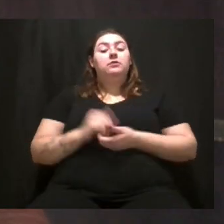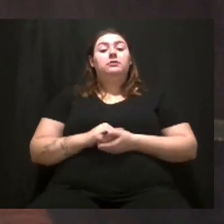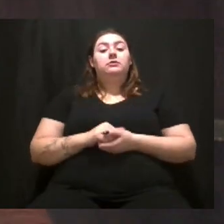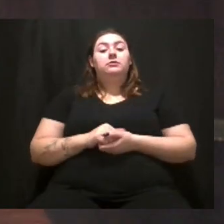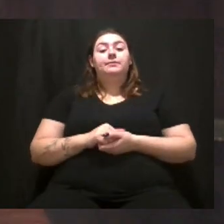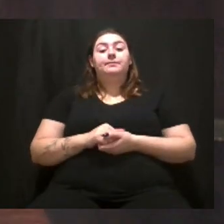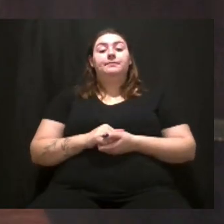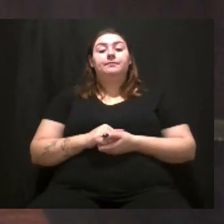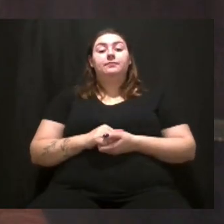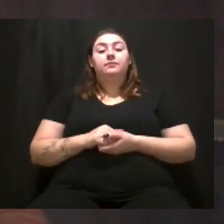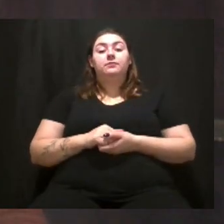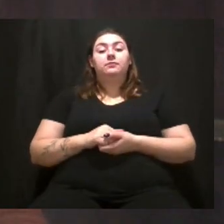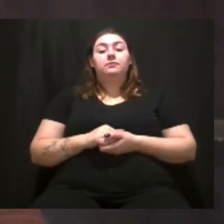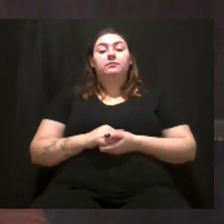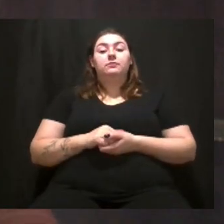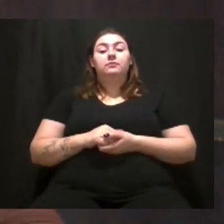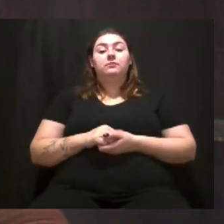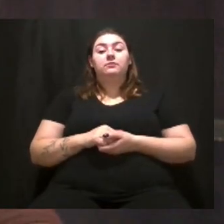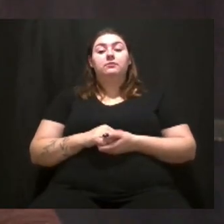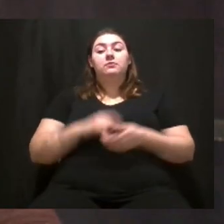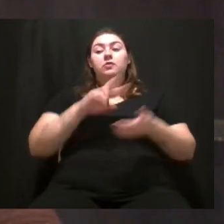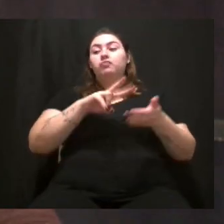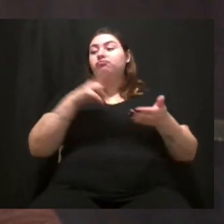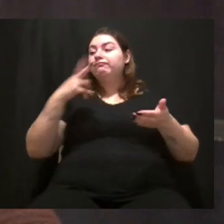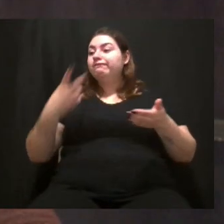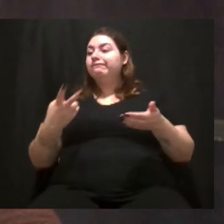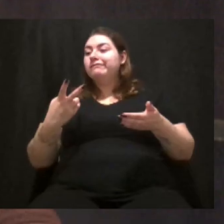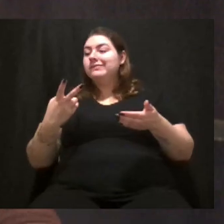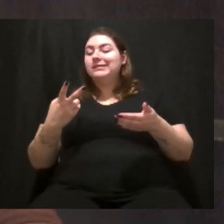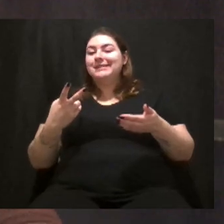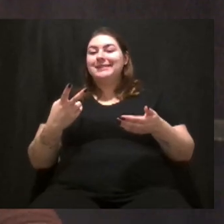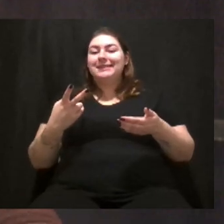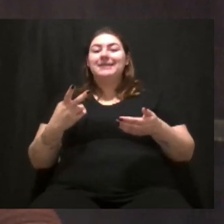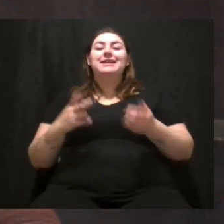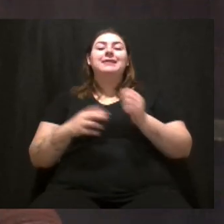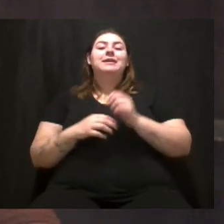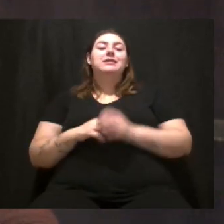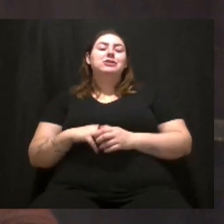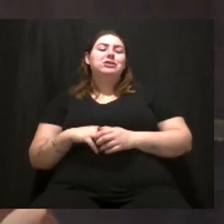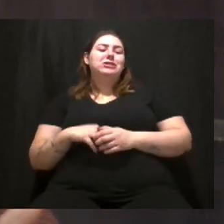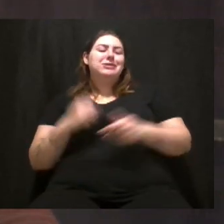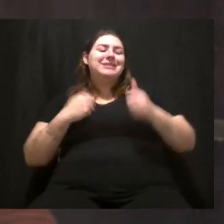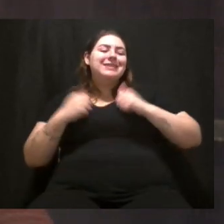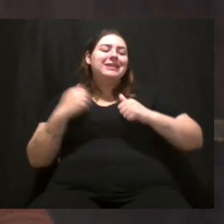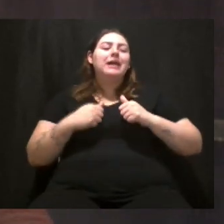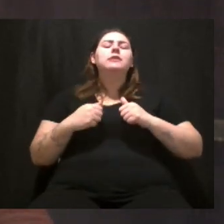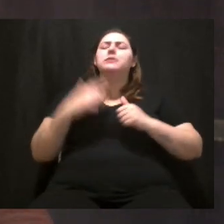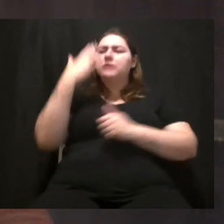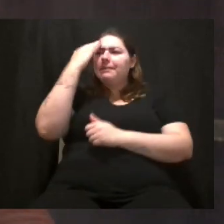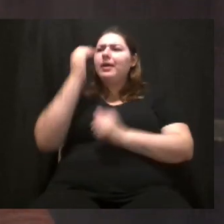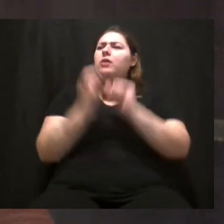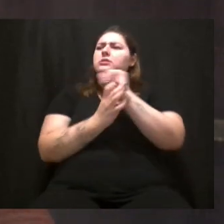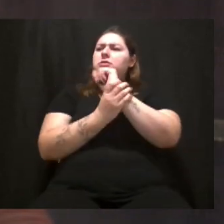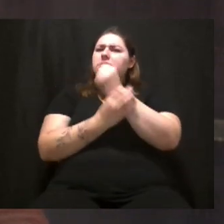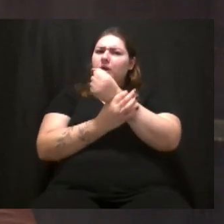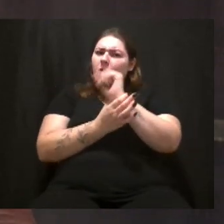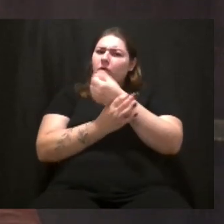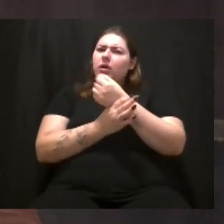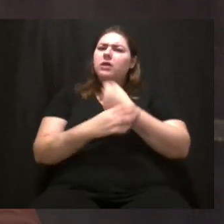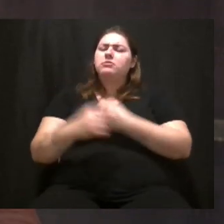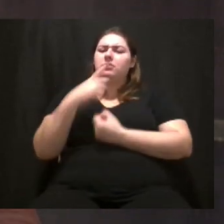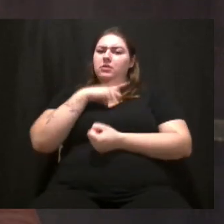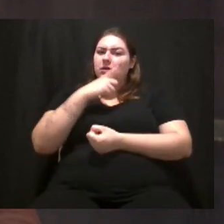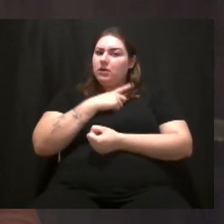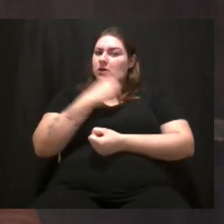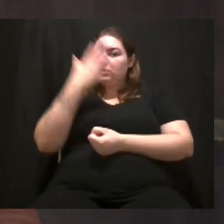ansiedade é segurança. Acho que a segurança, né, da criança saber que ali ela vai ficar uma longa temporada é muito importante,